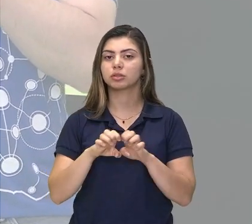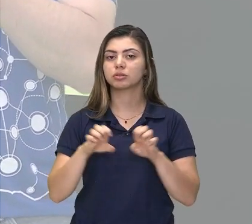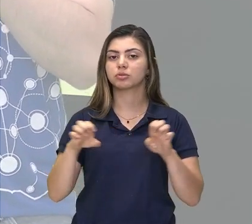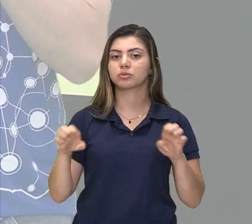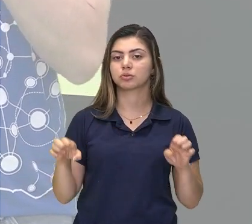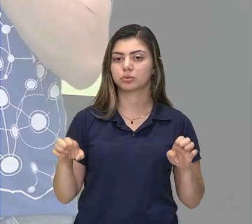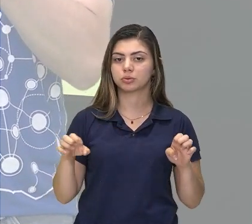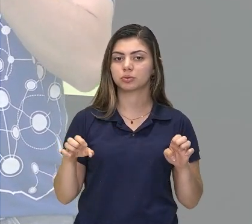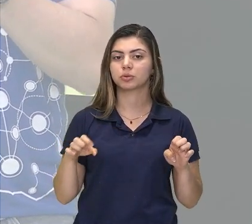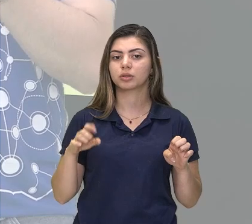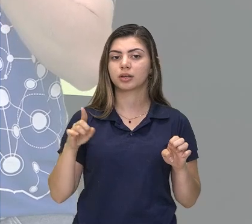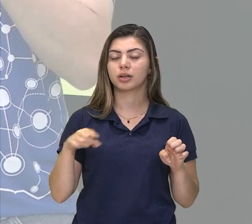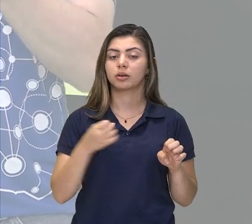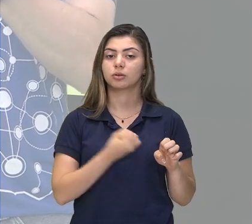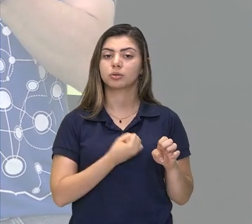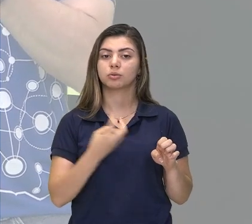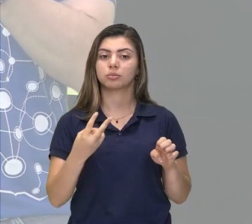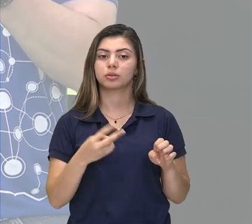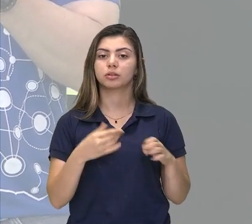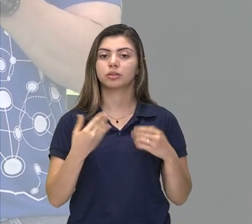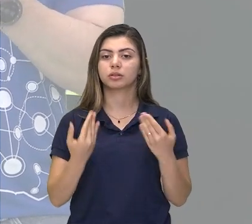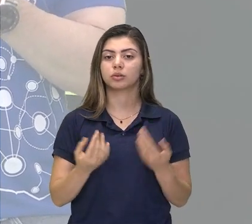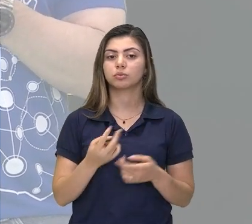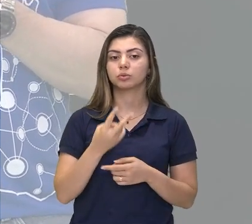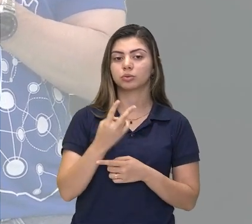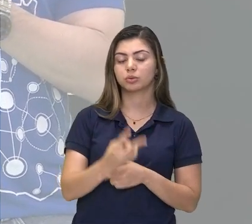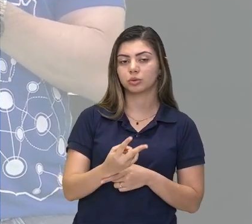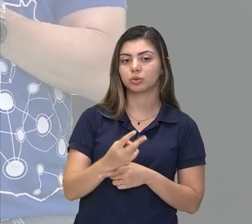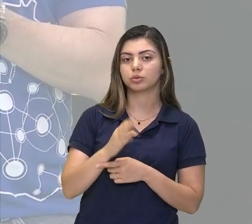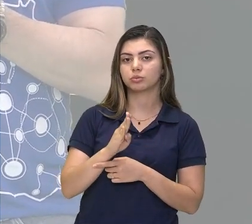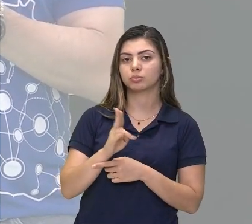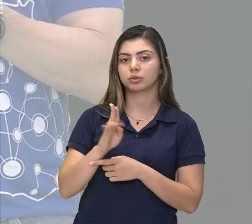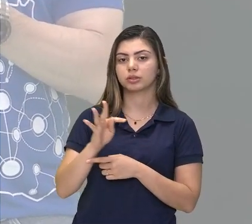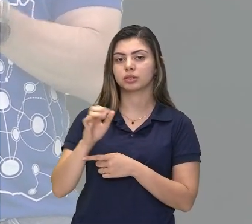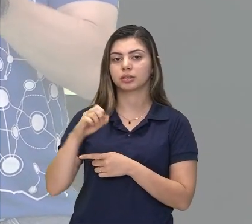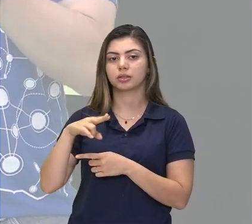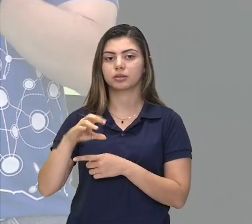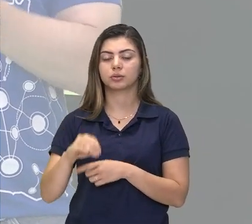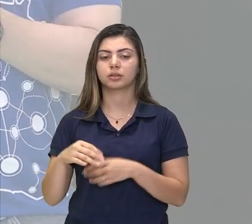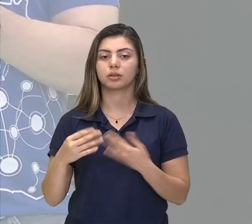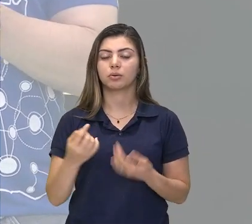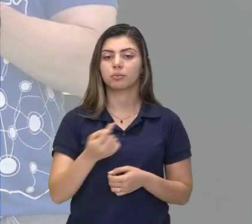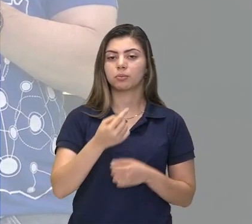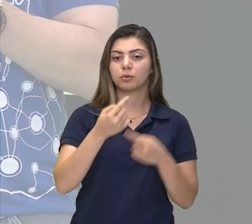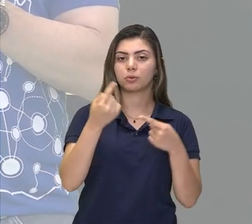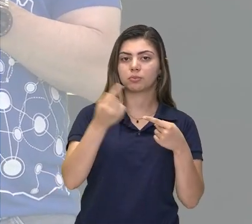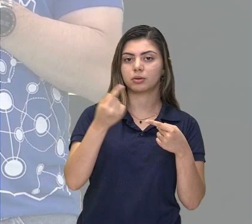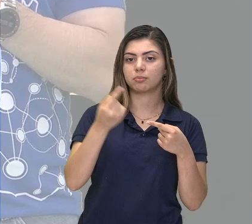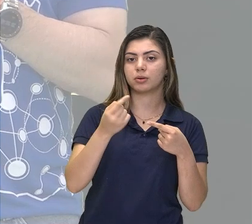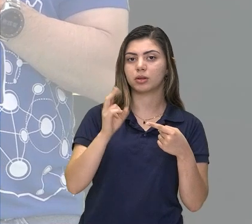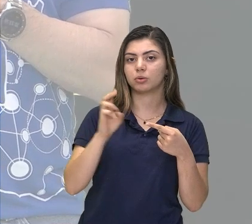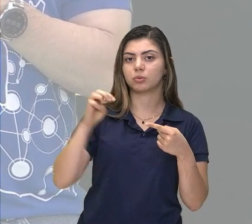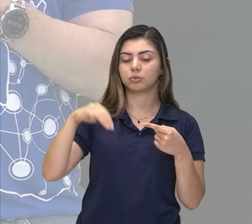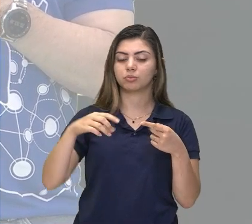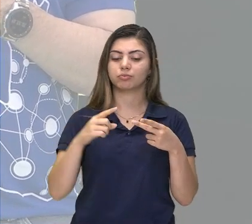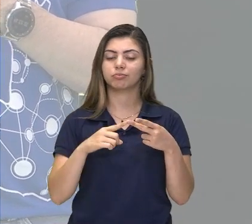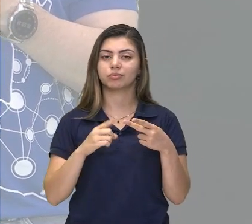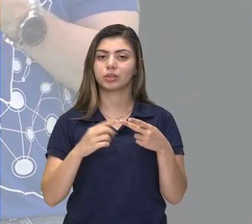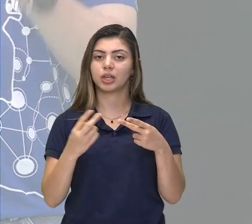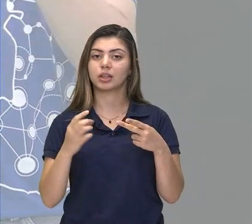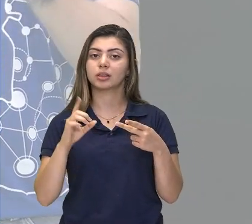é o número 2, vai ficar 2 butanamina. Então o primeiro fica 1 e o outro fica 2, tá